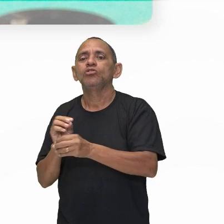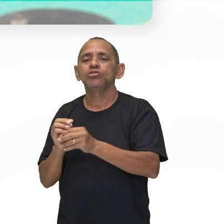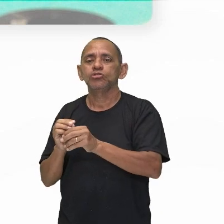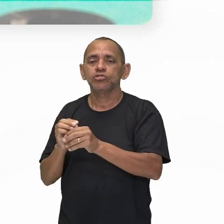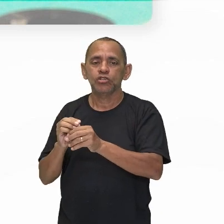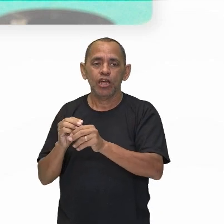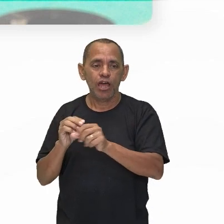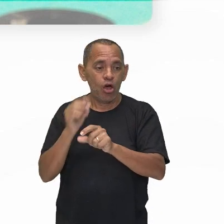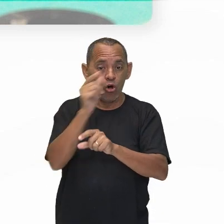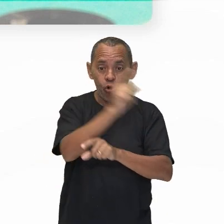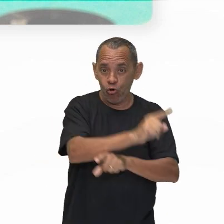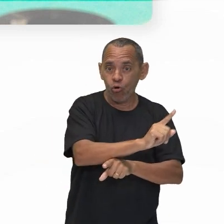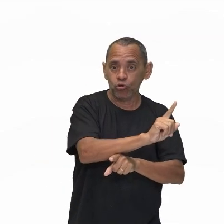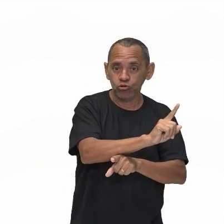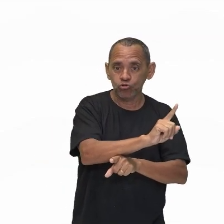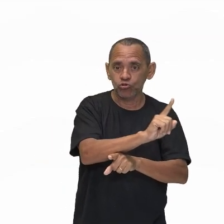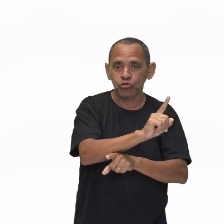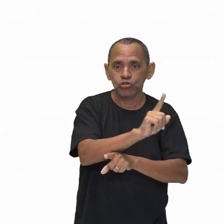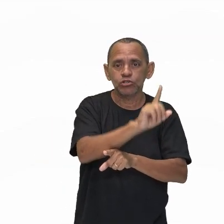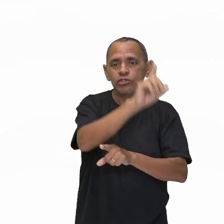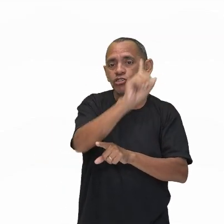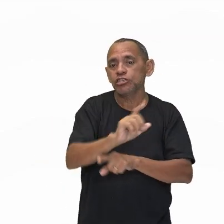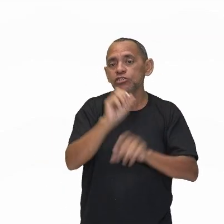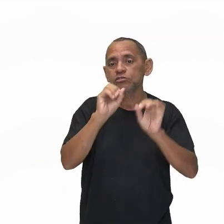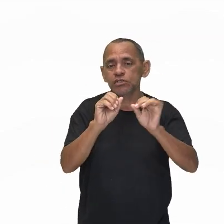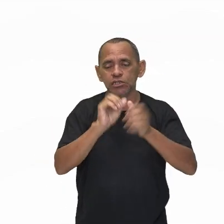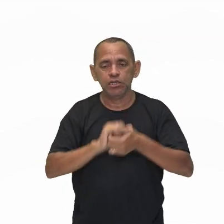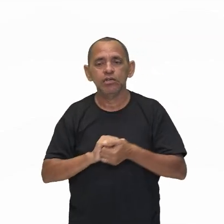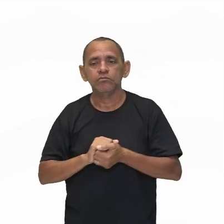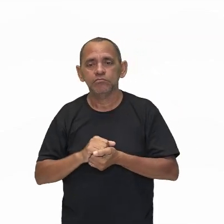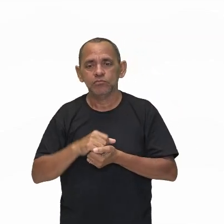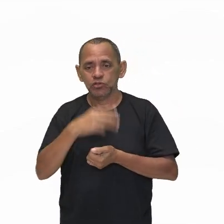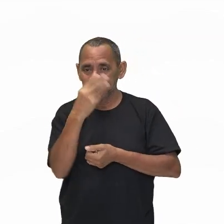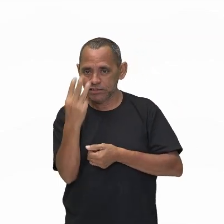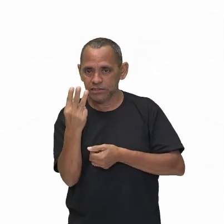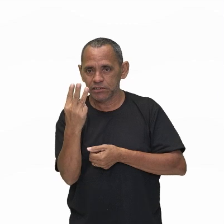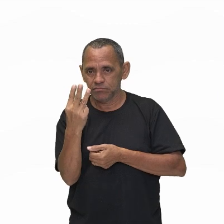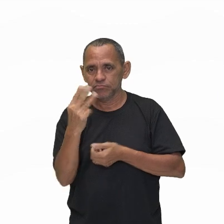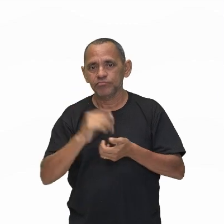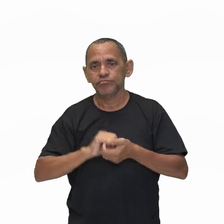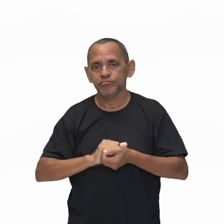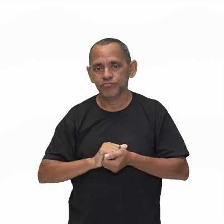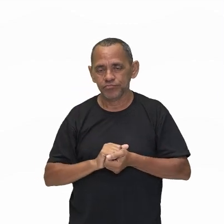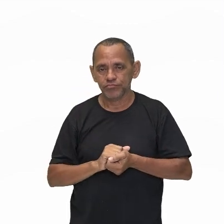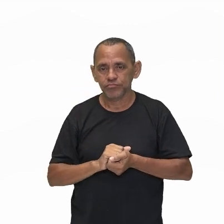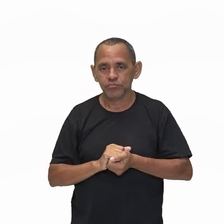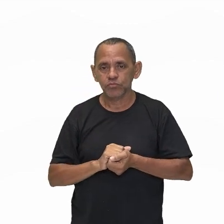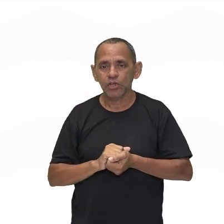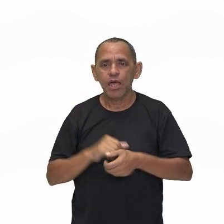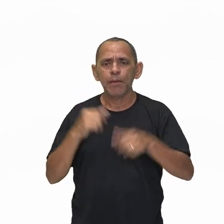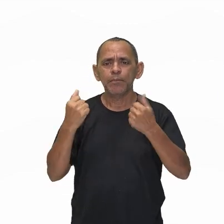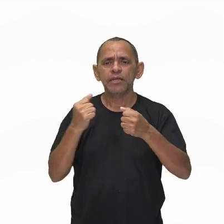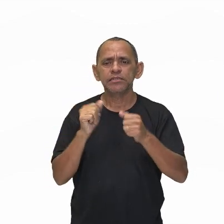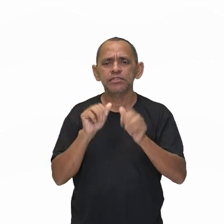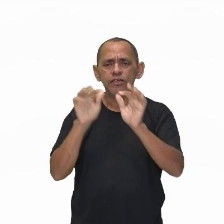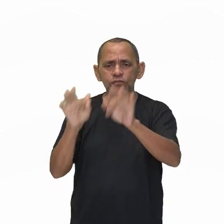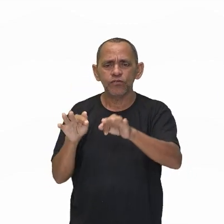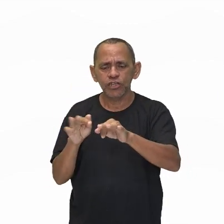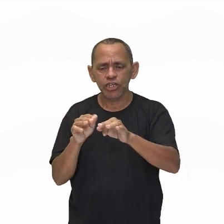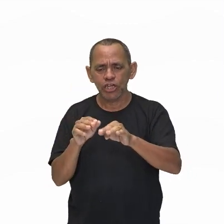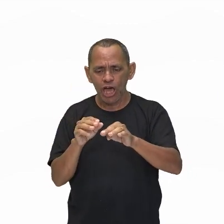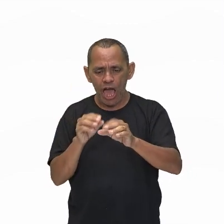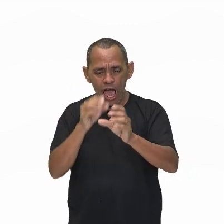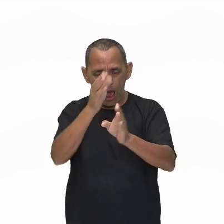toque. Para tentar a finalização, é necessário que a bola tenha ultrapassado a linha